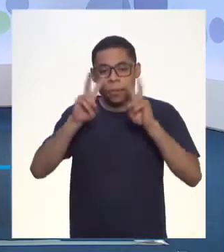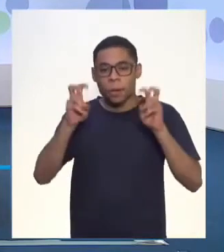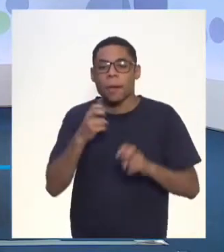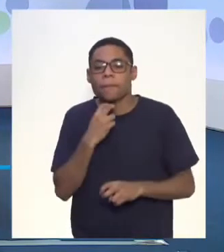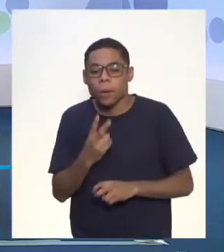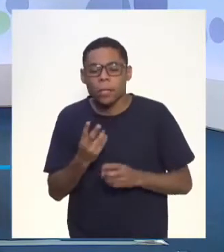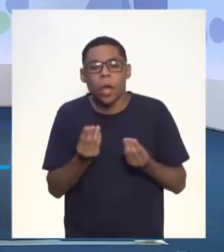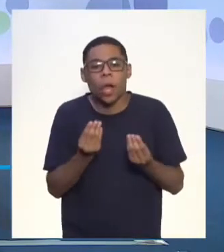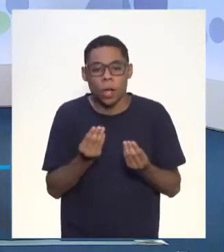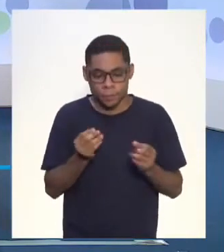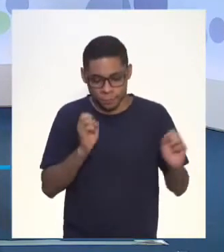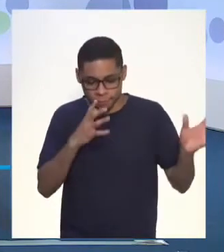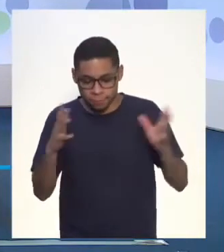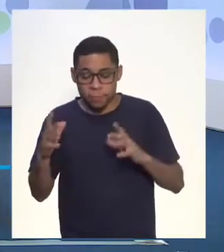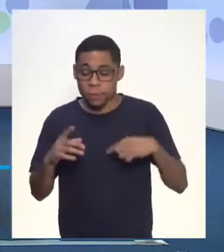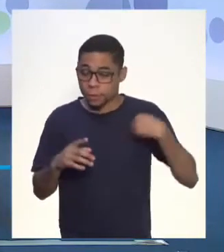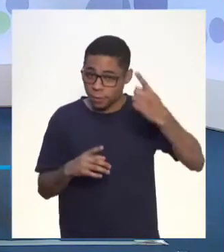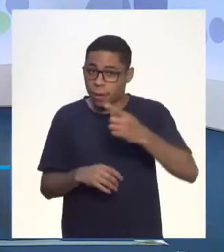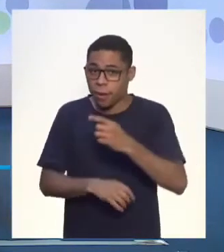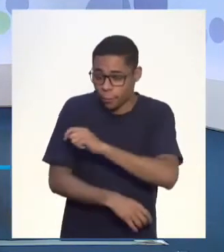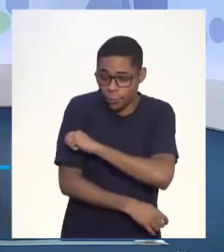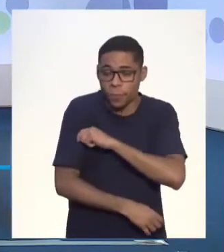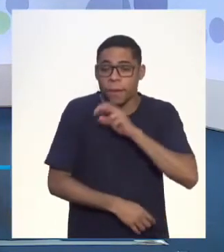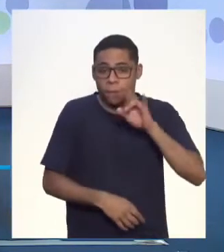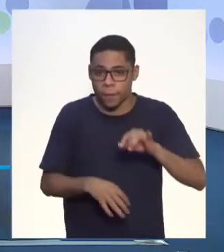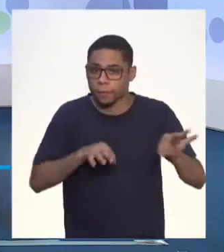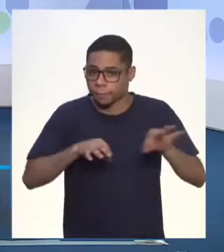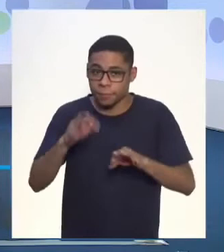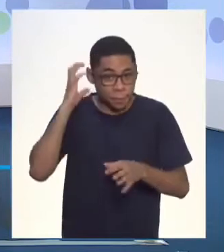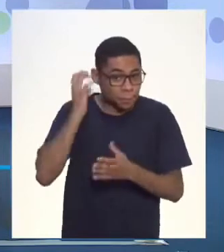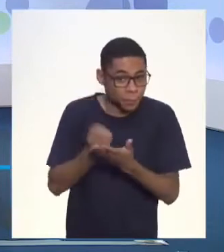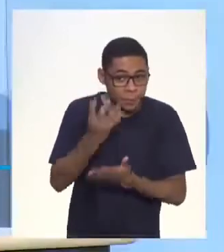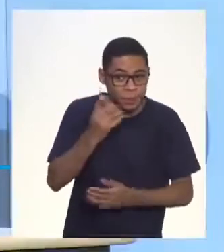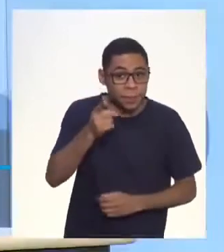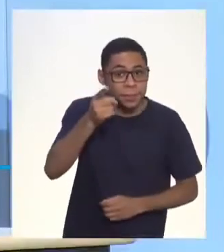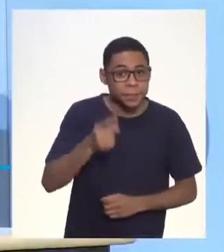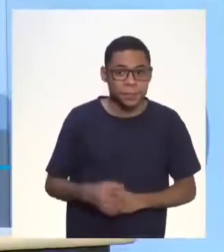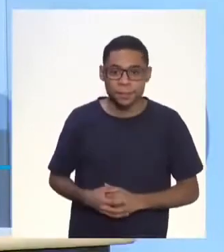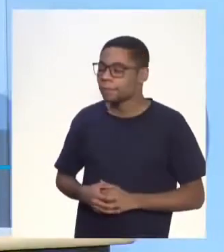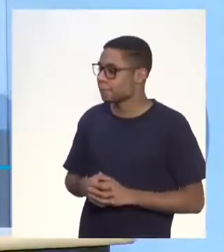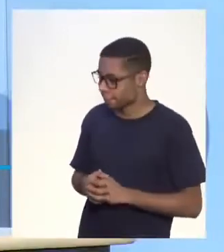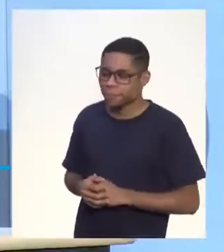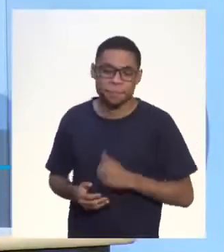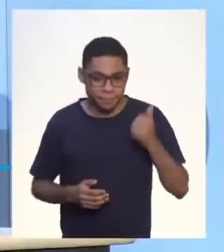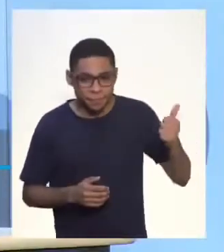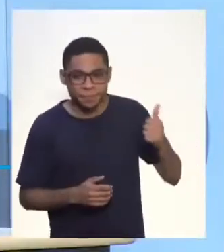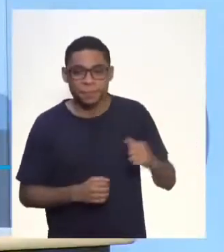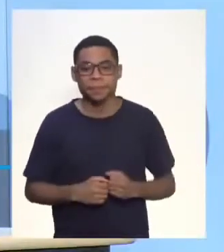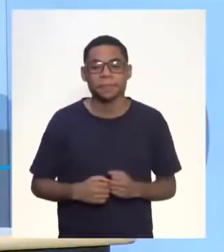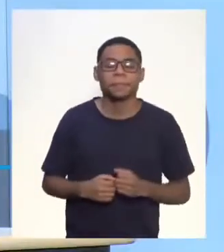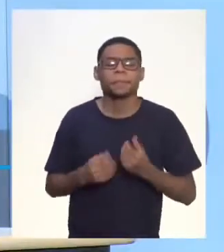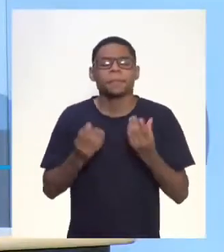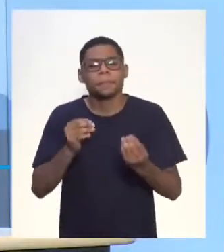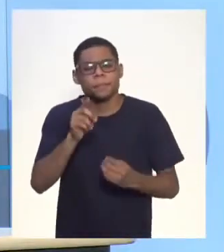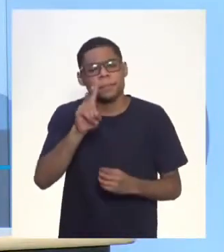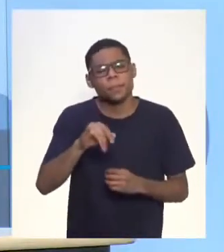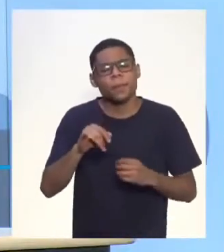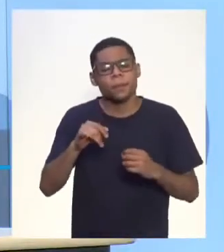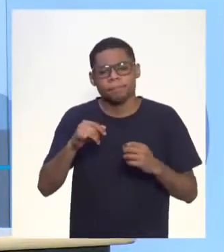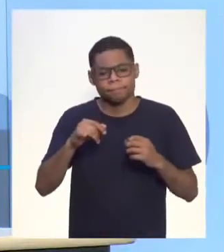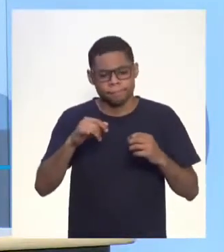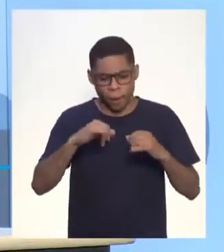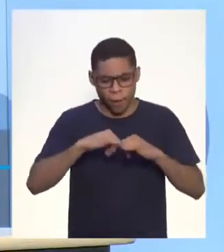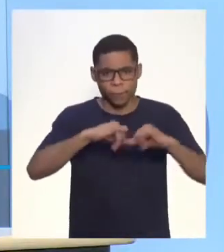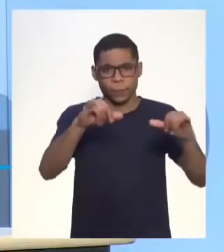voz, porque meus alunos na próxima aula irão produzir podcasts. Ah, tá. Então, assim, como vocês vão passar uma